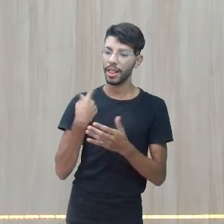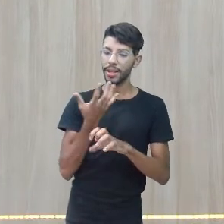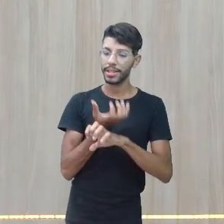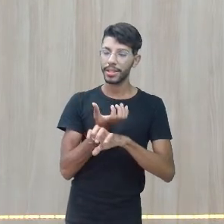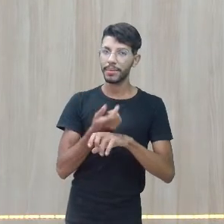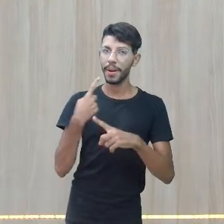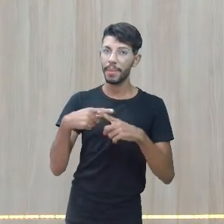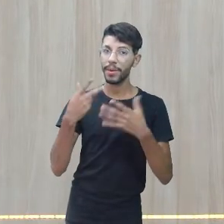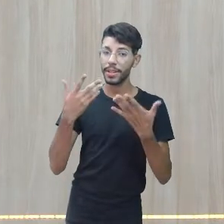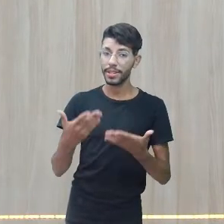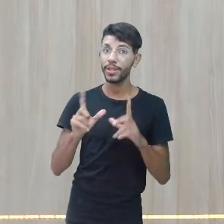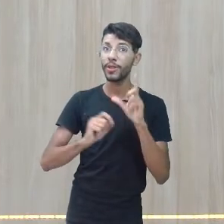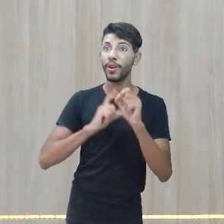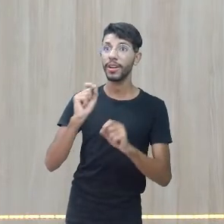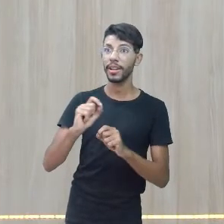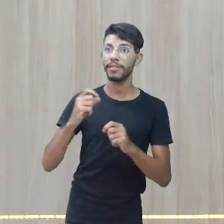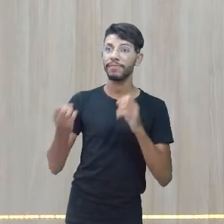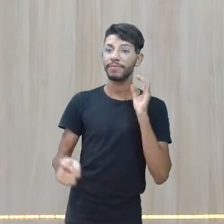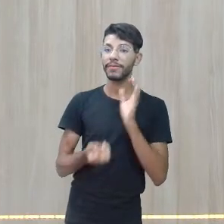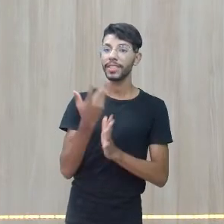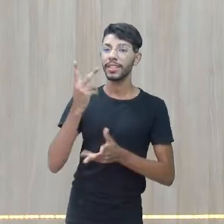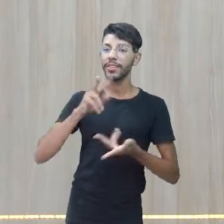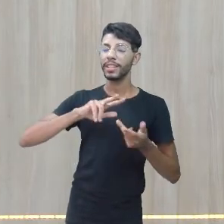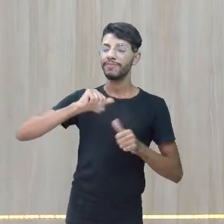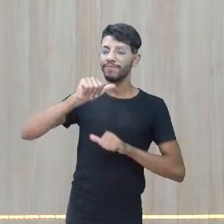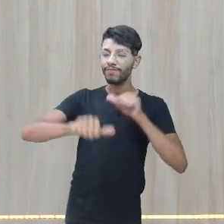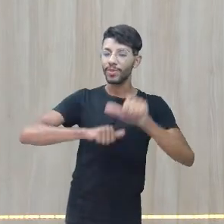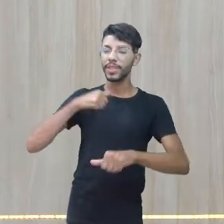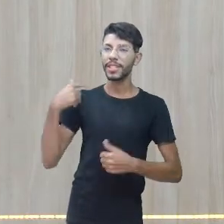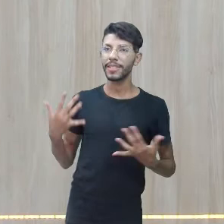isso gera uma transformação incrível.